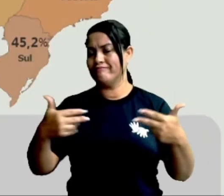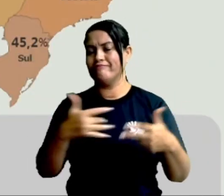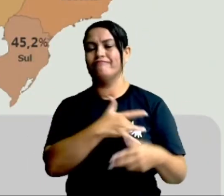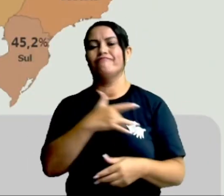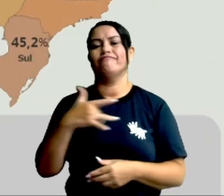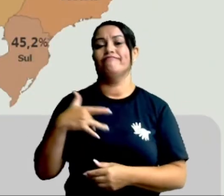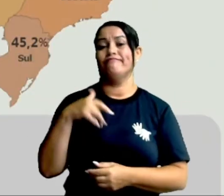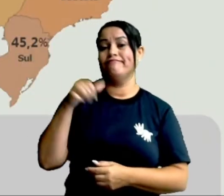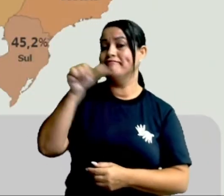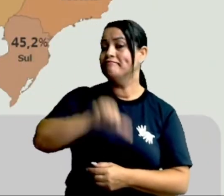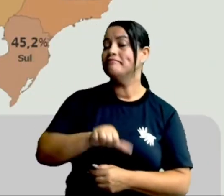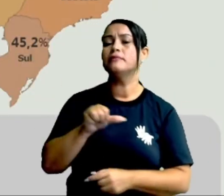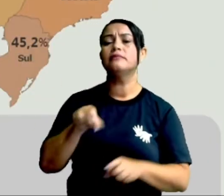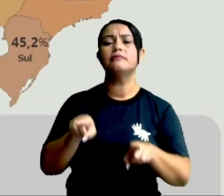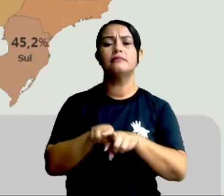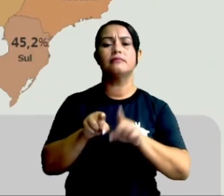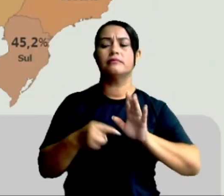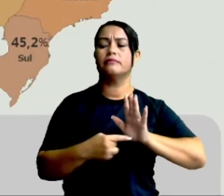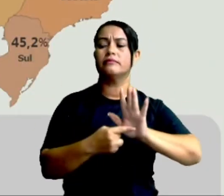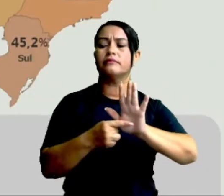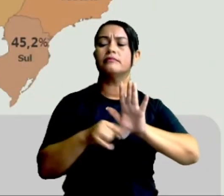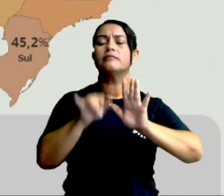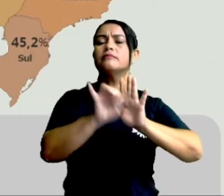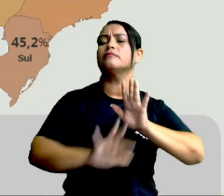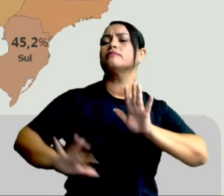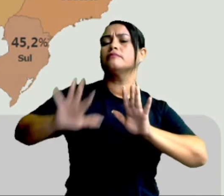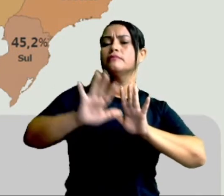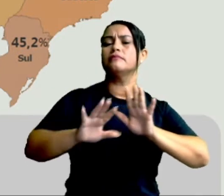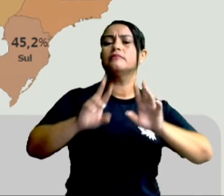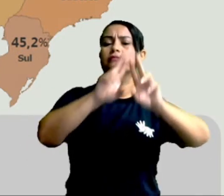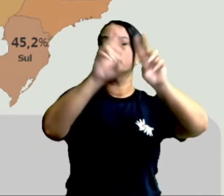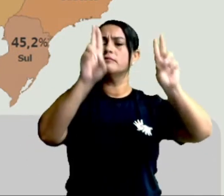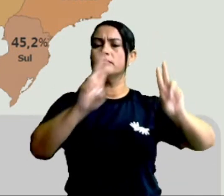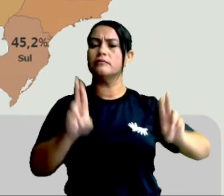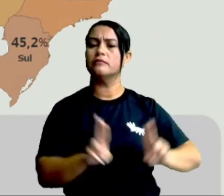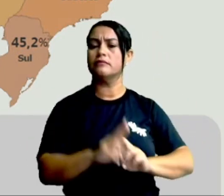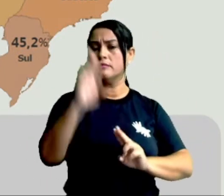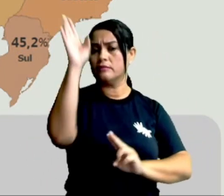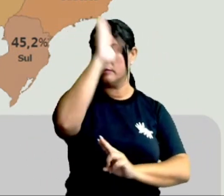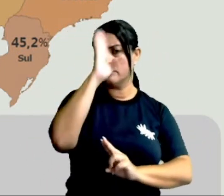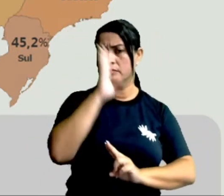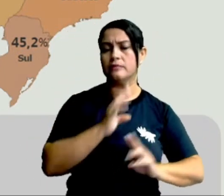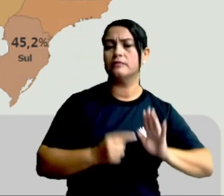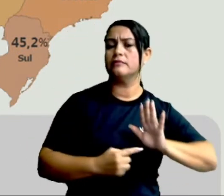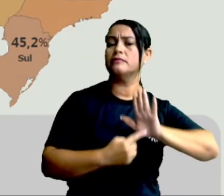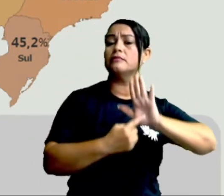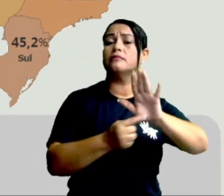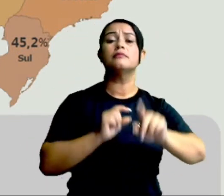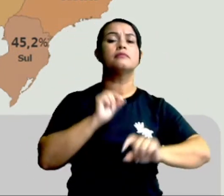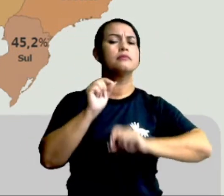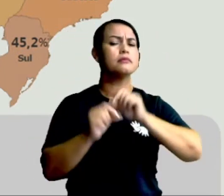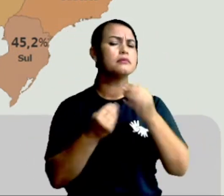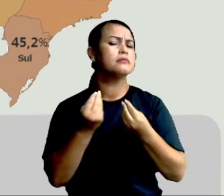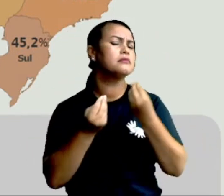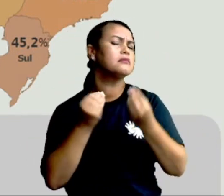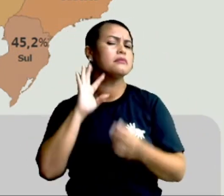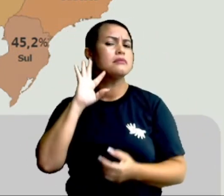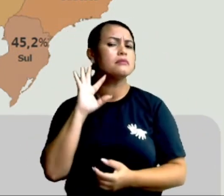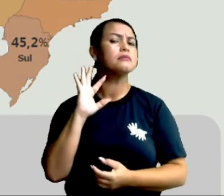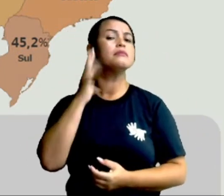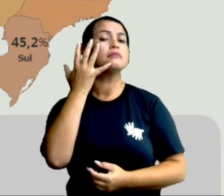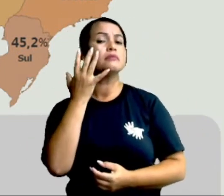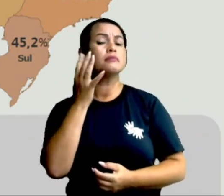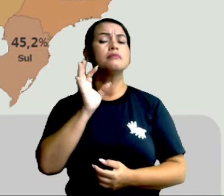saúde. E eu quis trazer para vocês aqui um mapa do Brasil mostrando como ocorre, qual